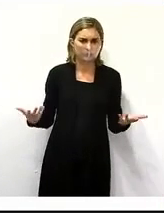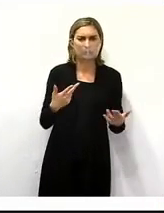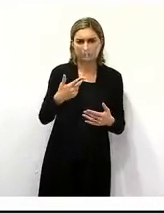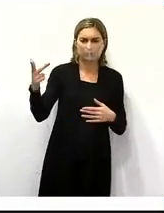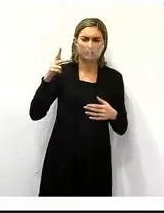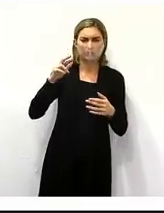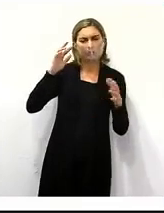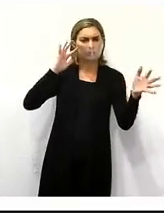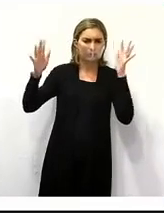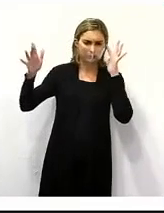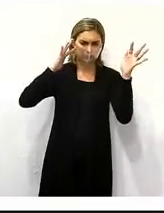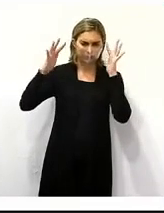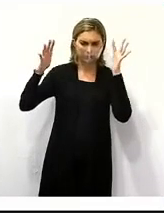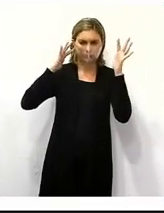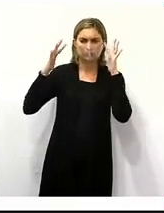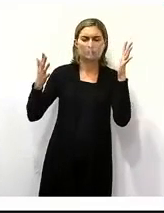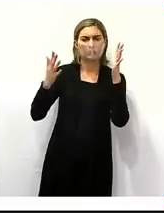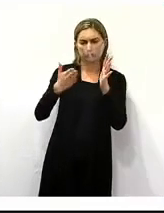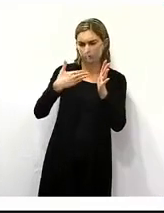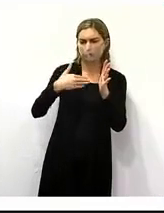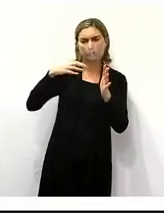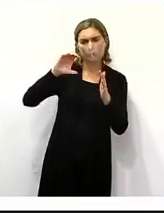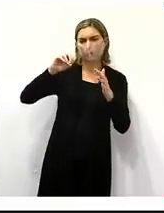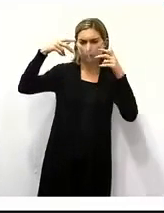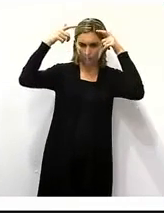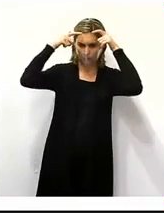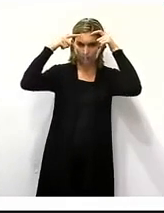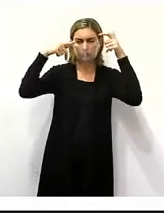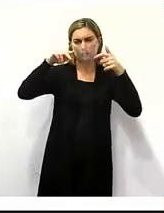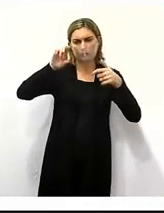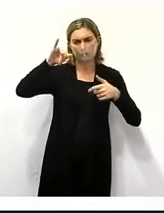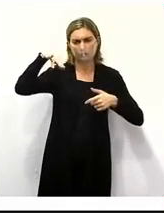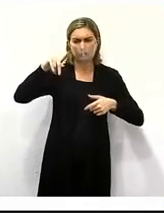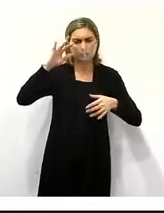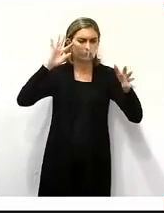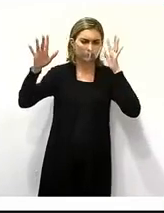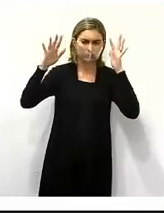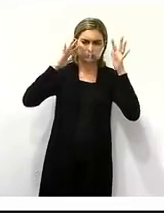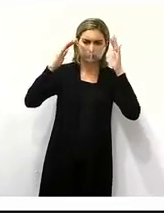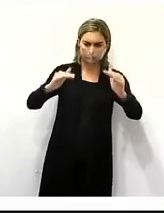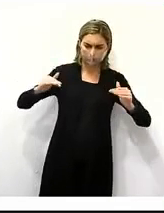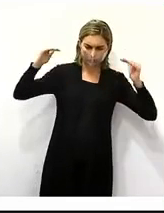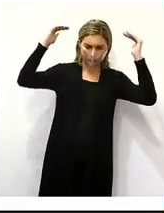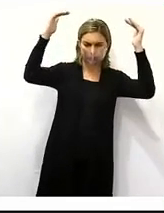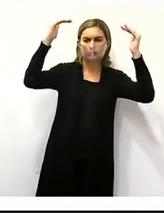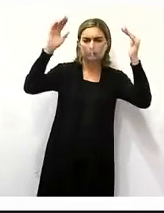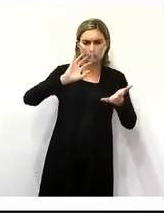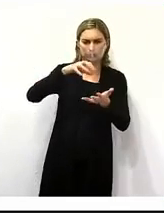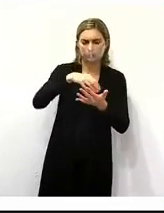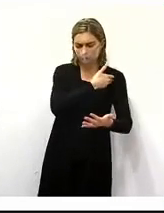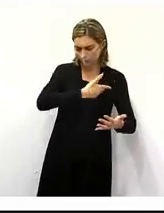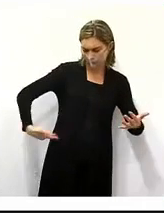é uma reflexão, do livro O Príncipe. Então, essa reflexão sobre a monarquia e a função